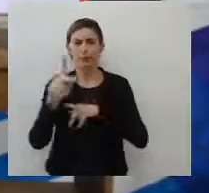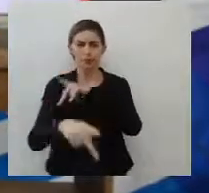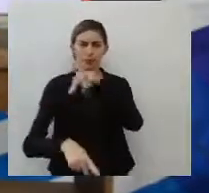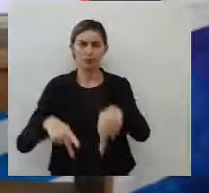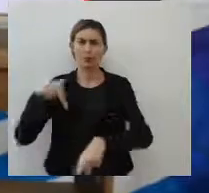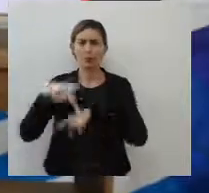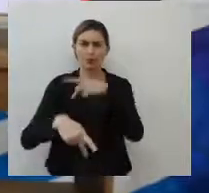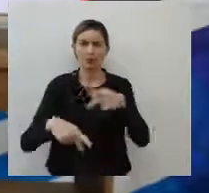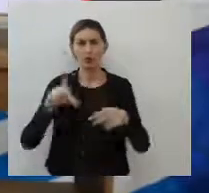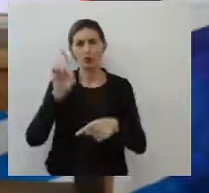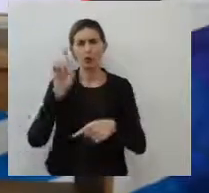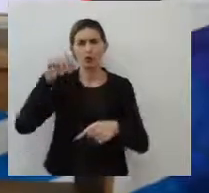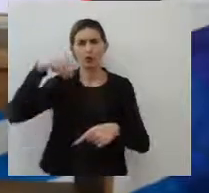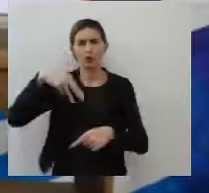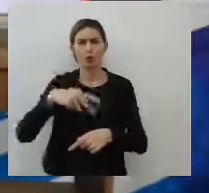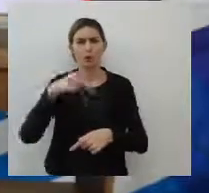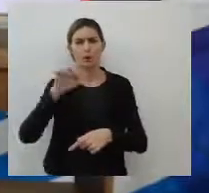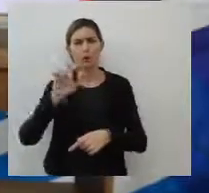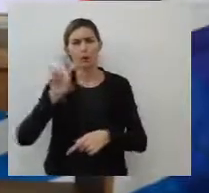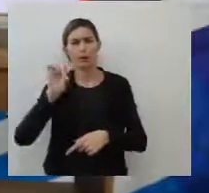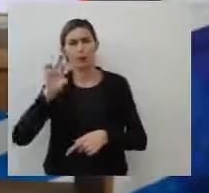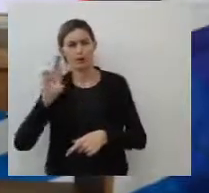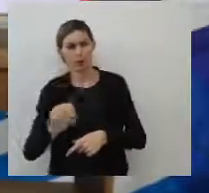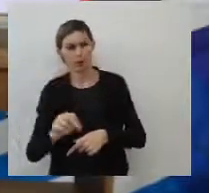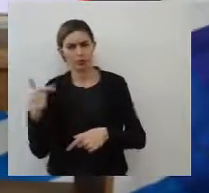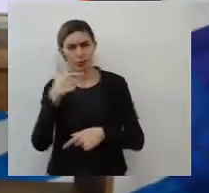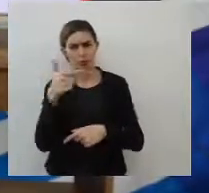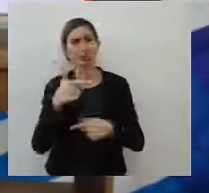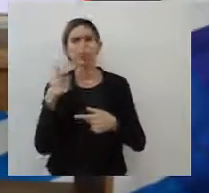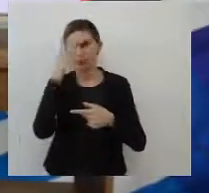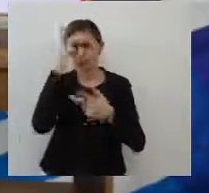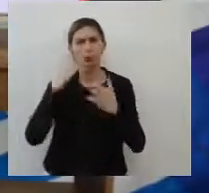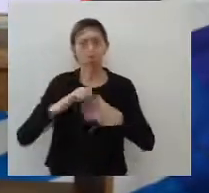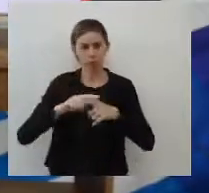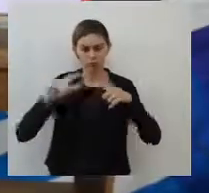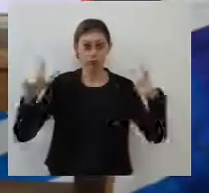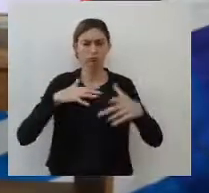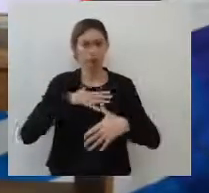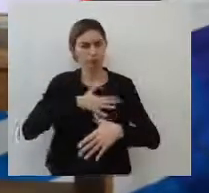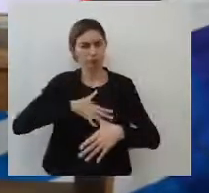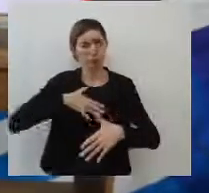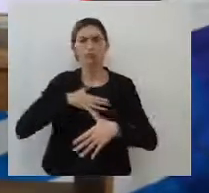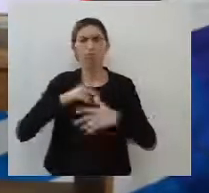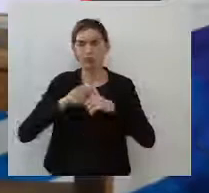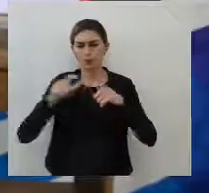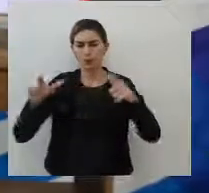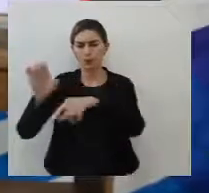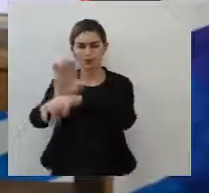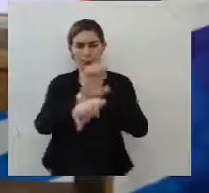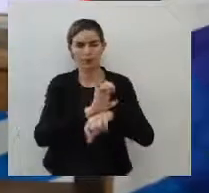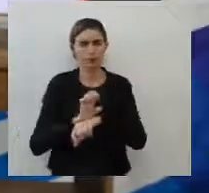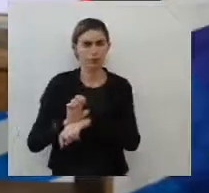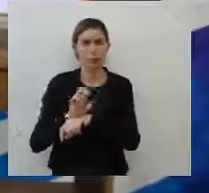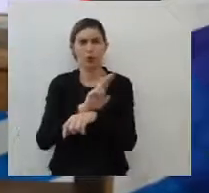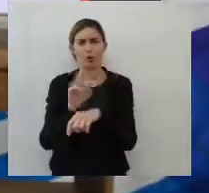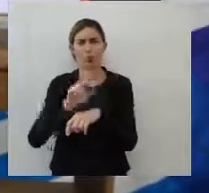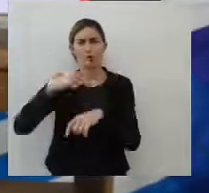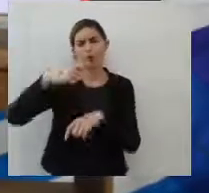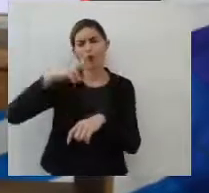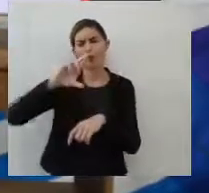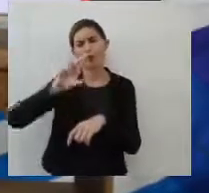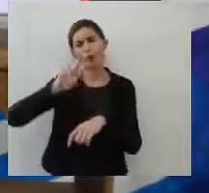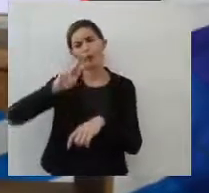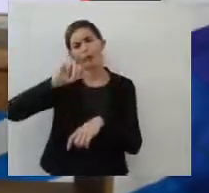popular, Dom Pedro II era muito bem quisto na maioria dos estados, que na época eram chamados de